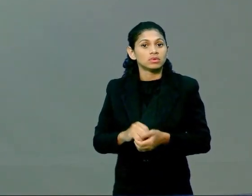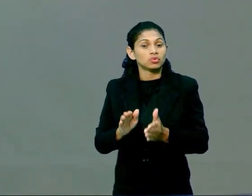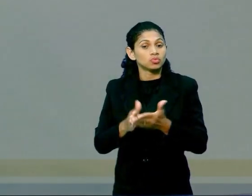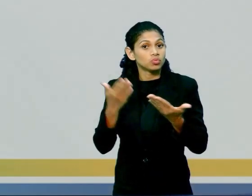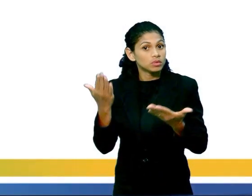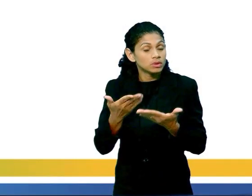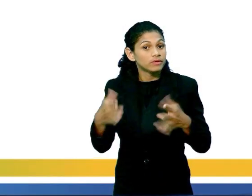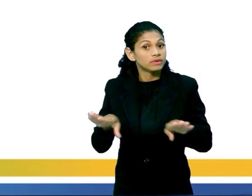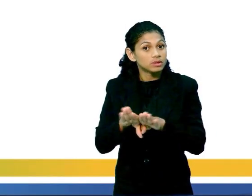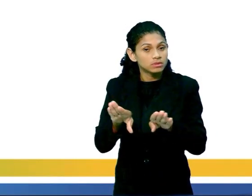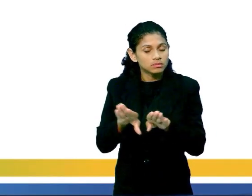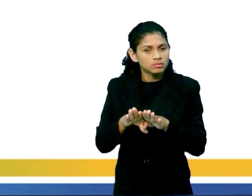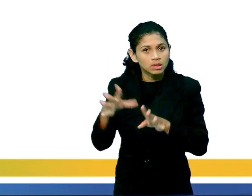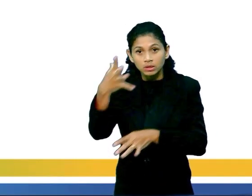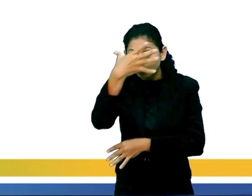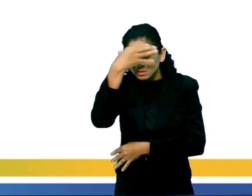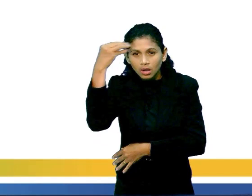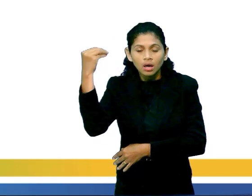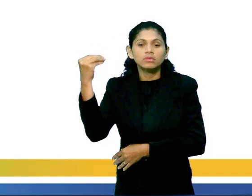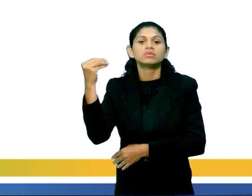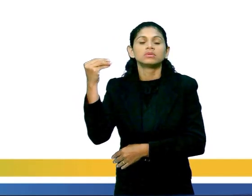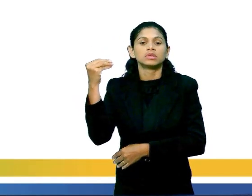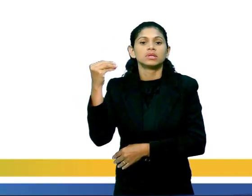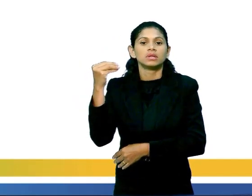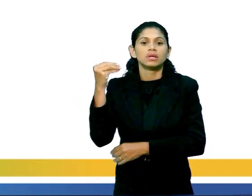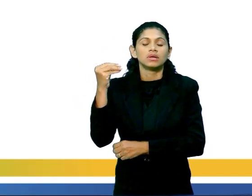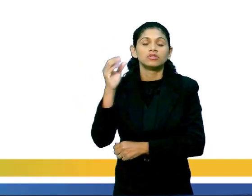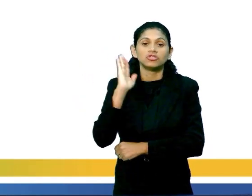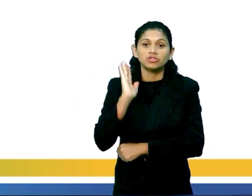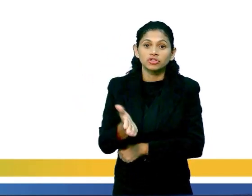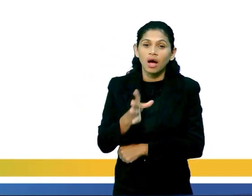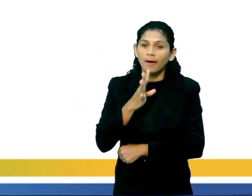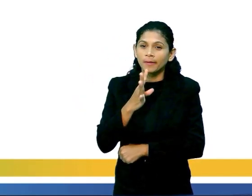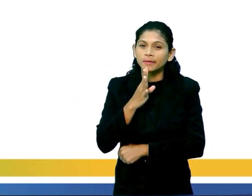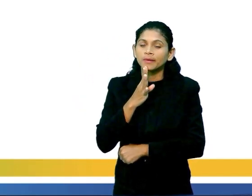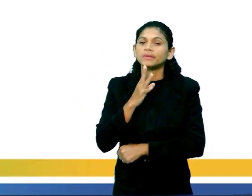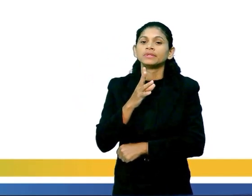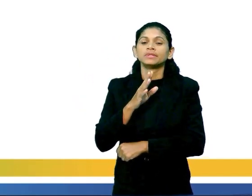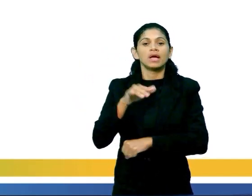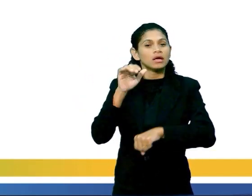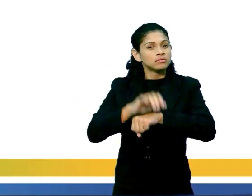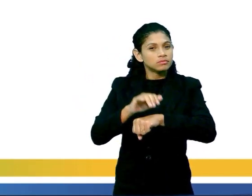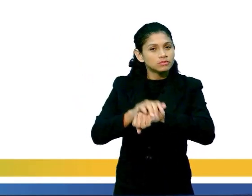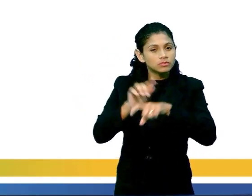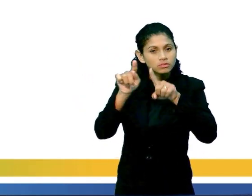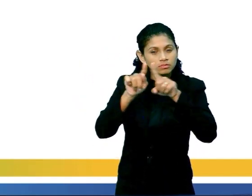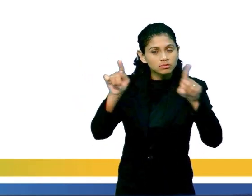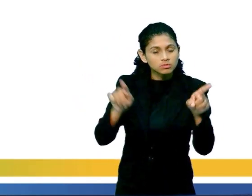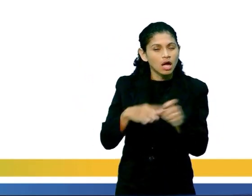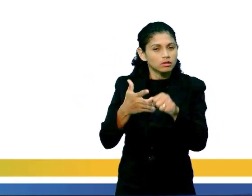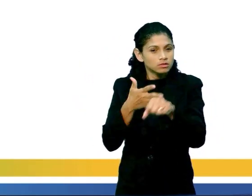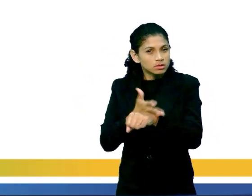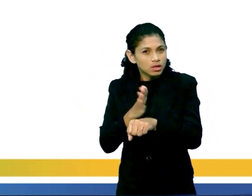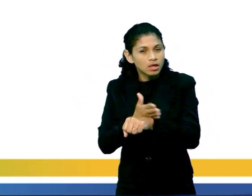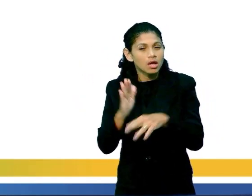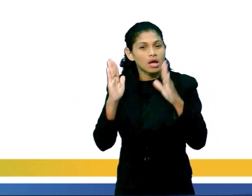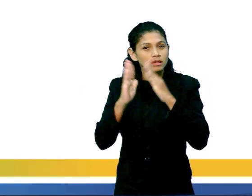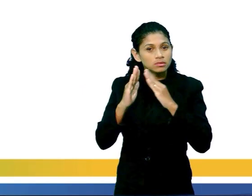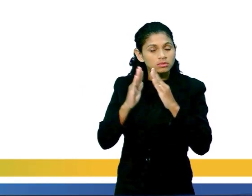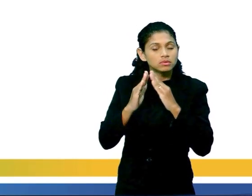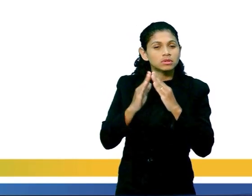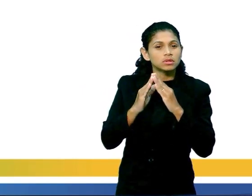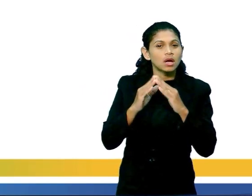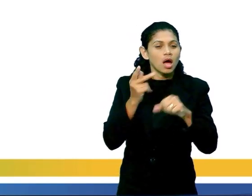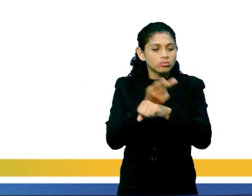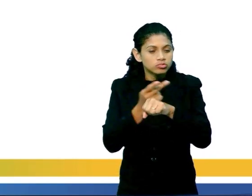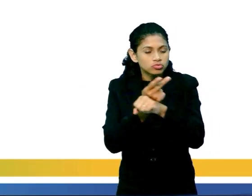esqueça, agora que você conhece função quadrática, treine aí na sua casa e procure realizar as atividades que serão